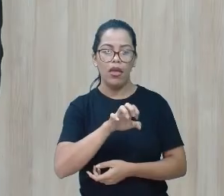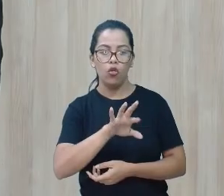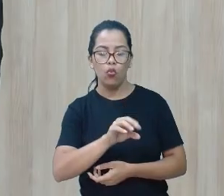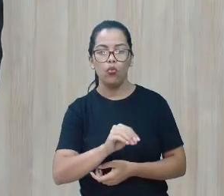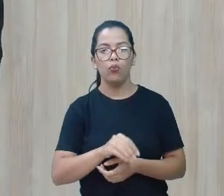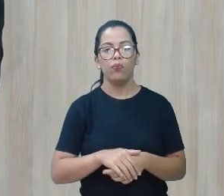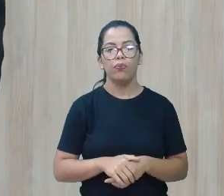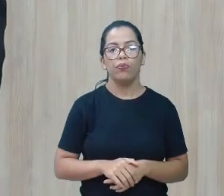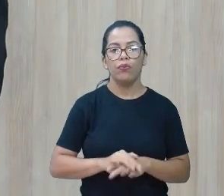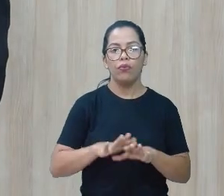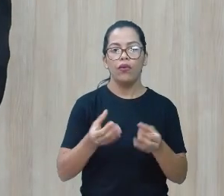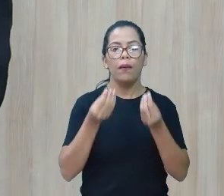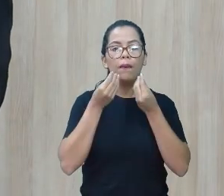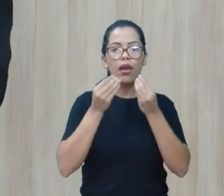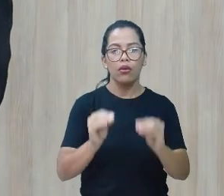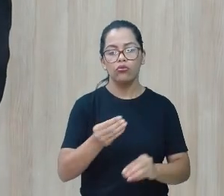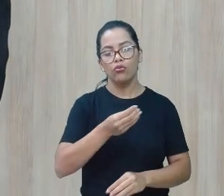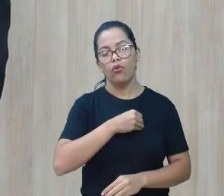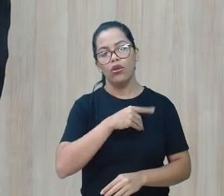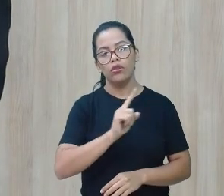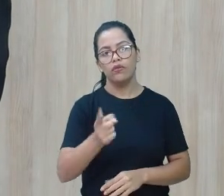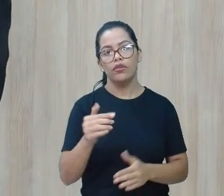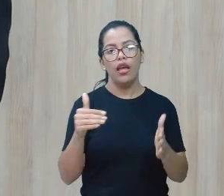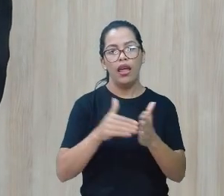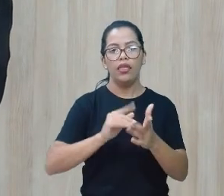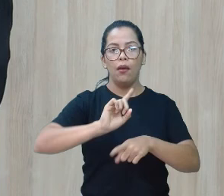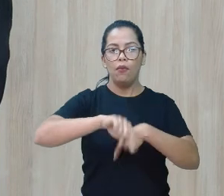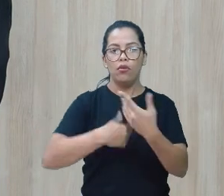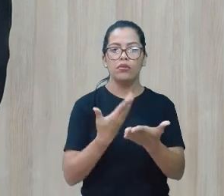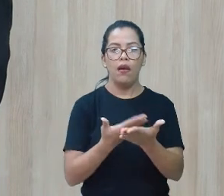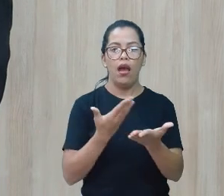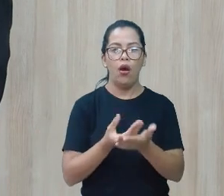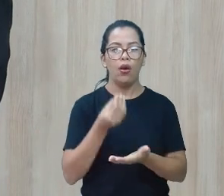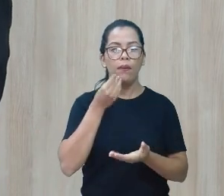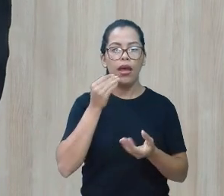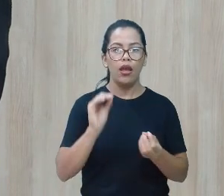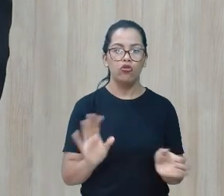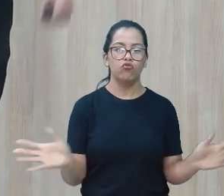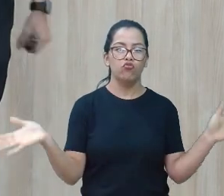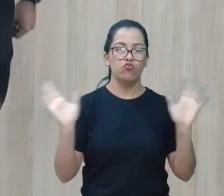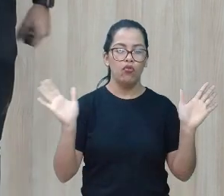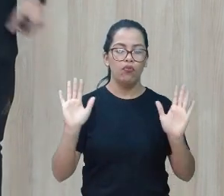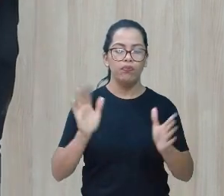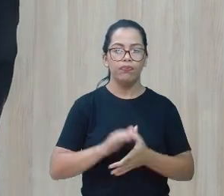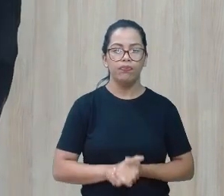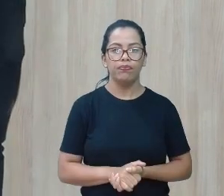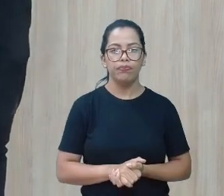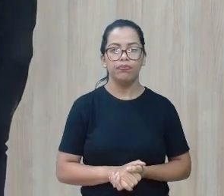Cheiro no coração, pessoal, e até a nossa próxima aula, tá bom? Fui!